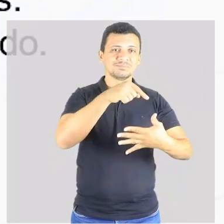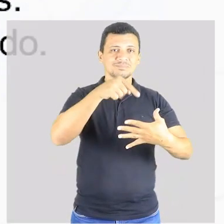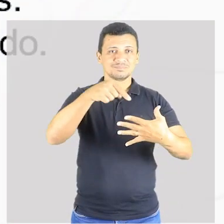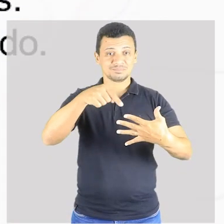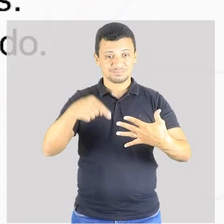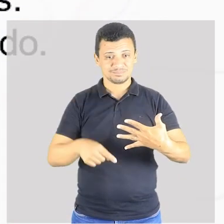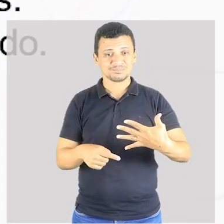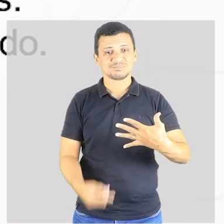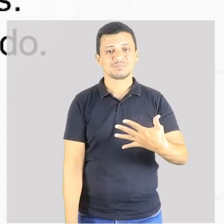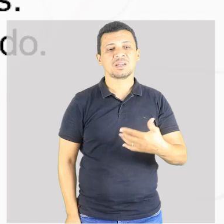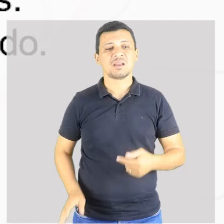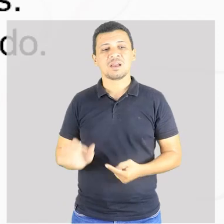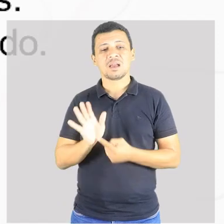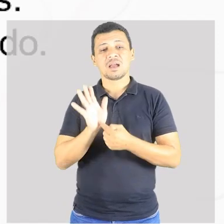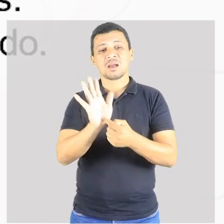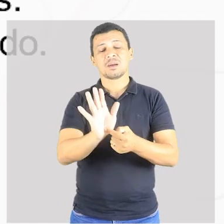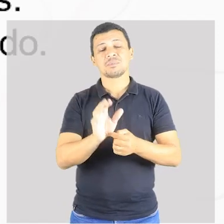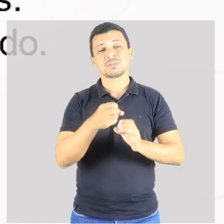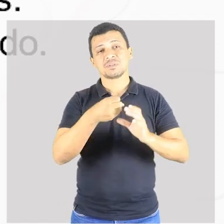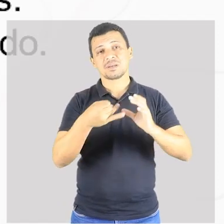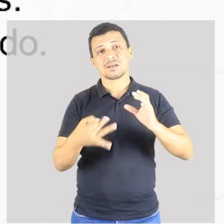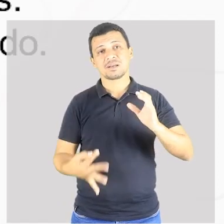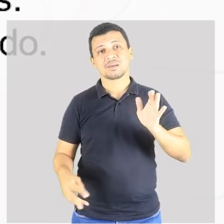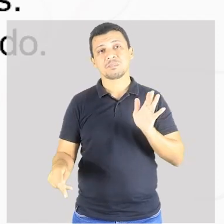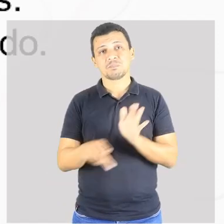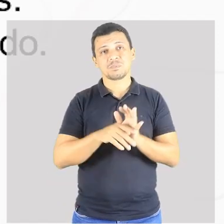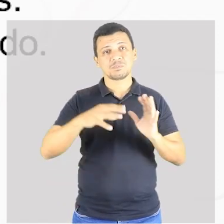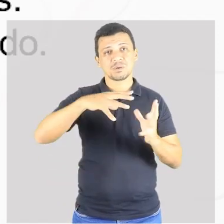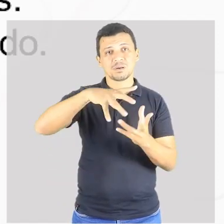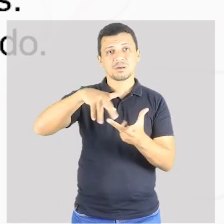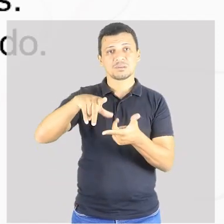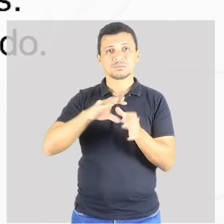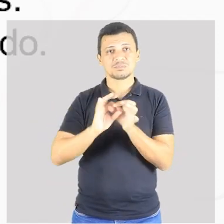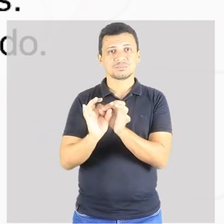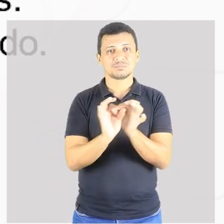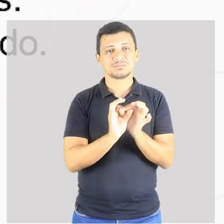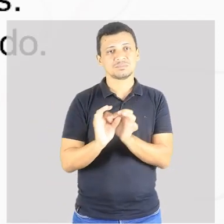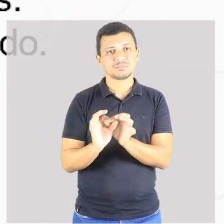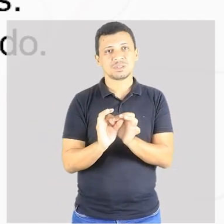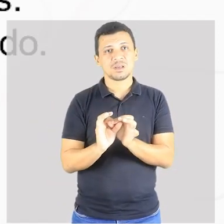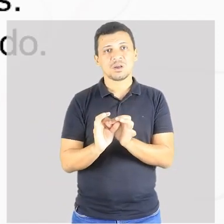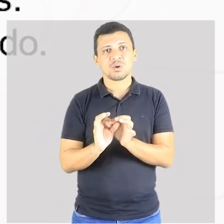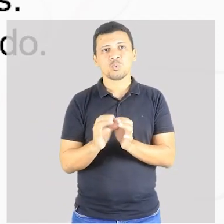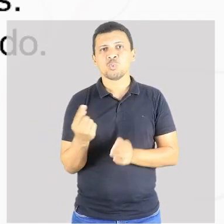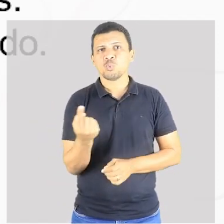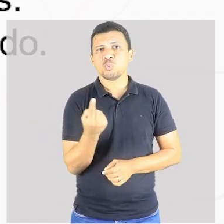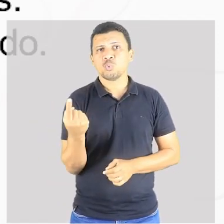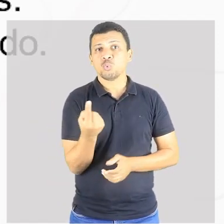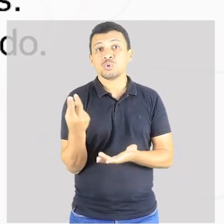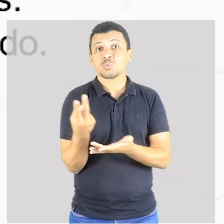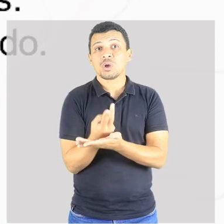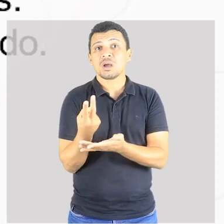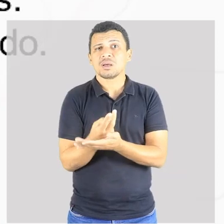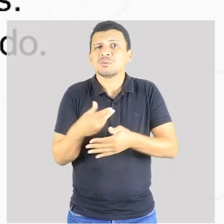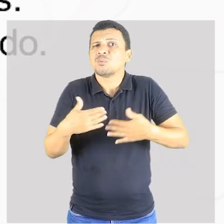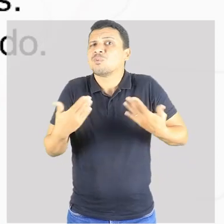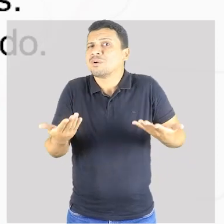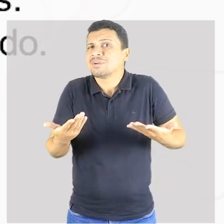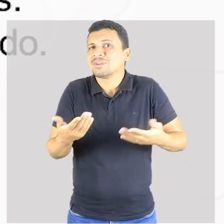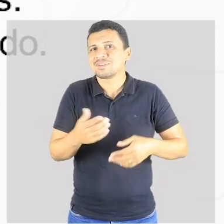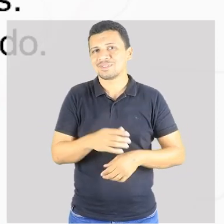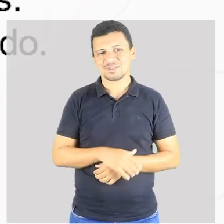alternativas abaixo apresentam pontos característicos da globalização, exceto o que? Ou seja, eu quero o erro.